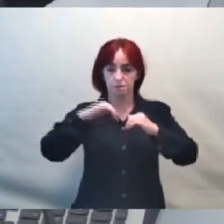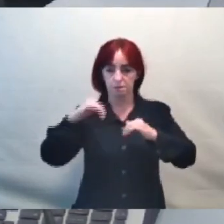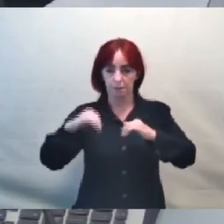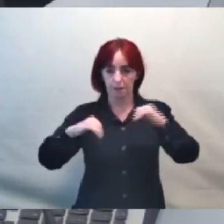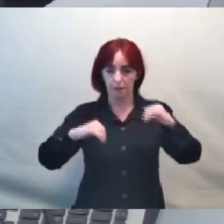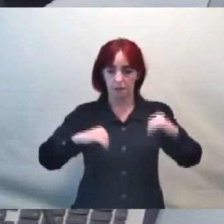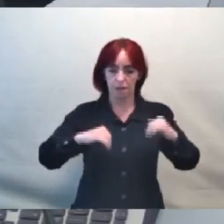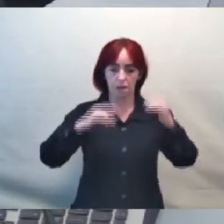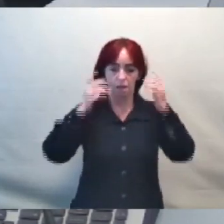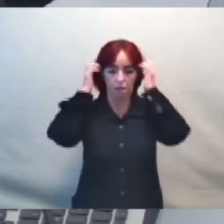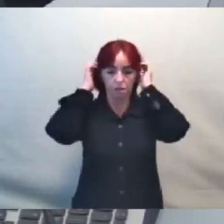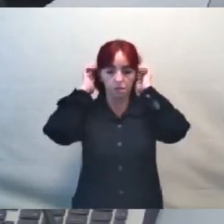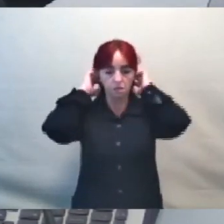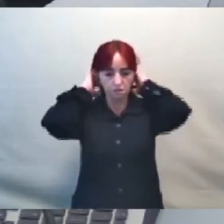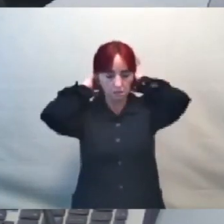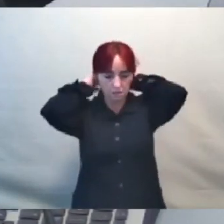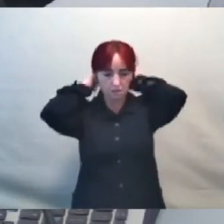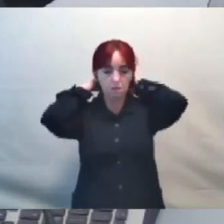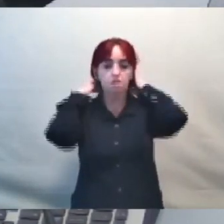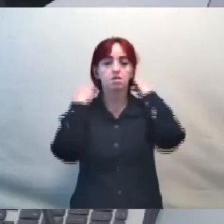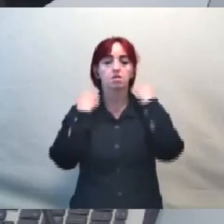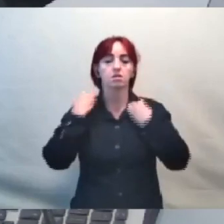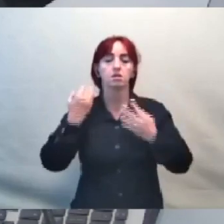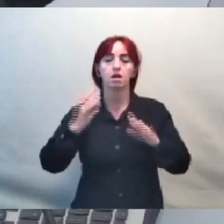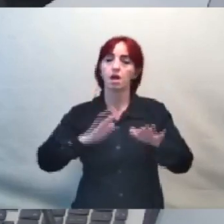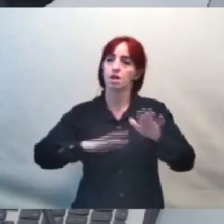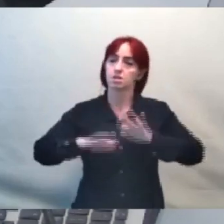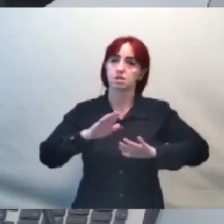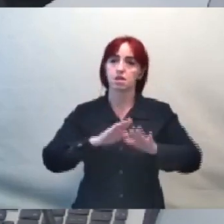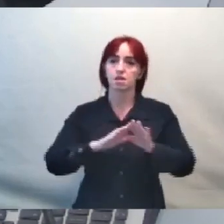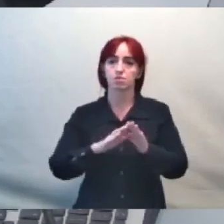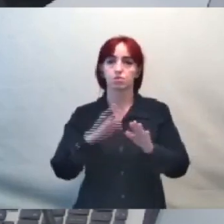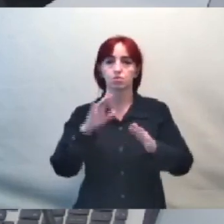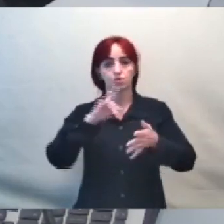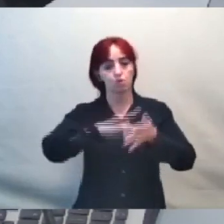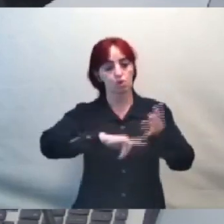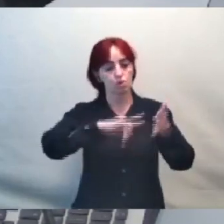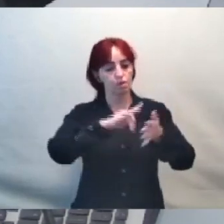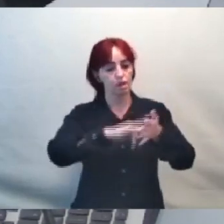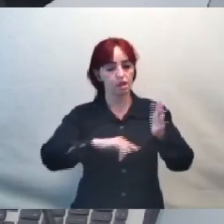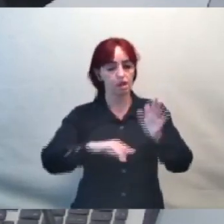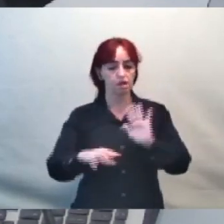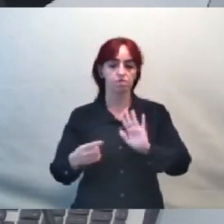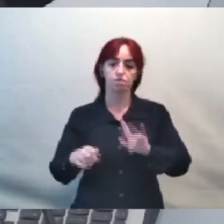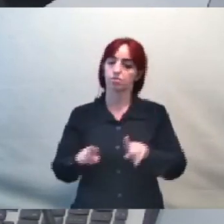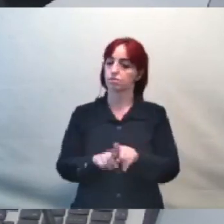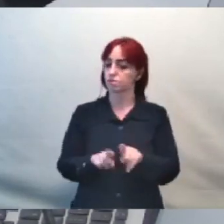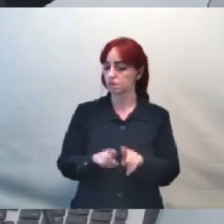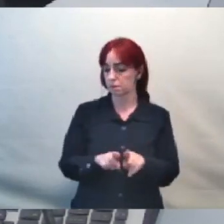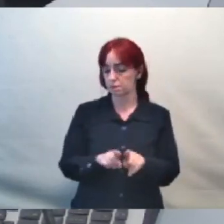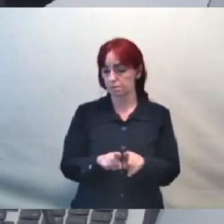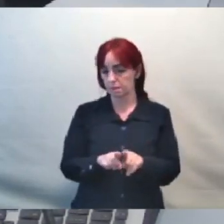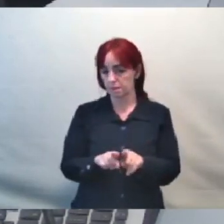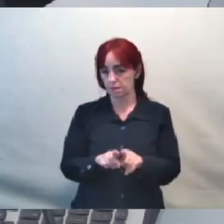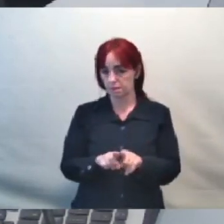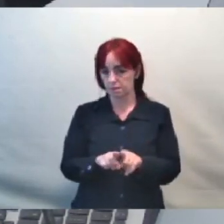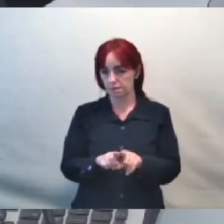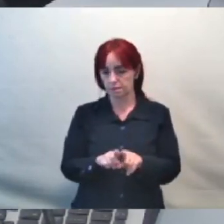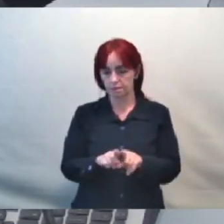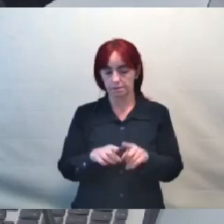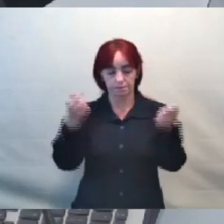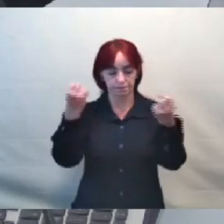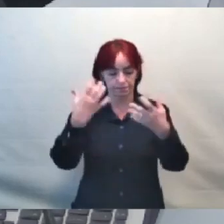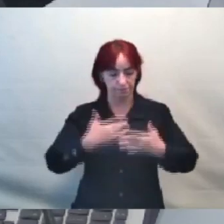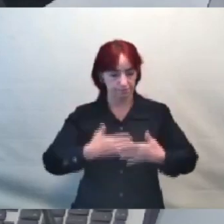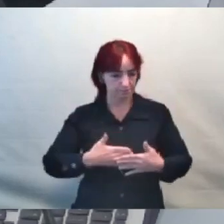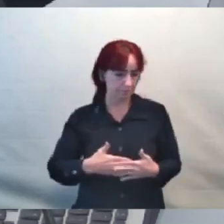já. E assim, explicar um pouquinho para a gente o porquê, né? Veja